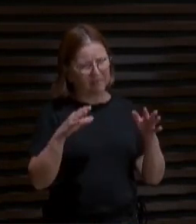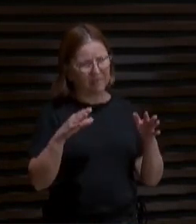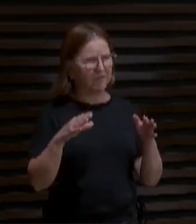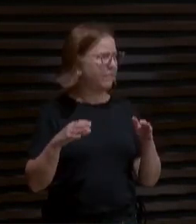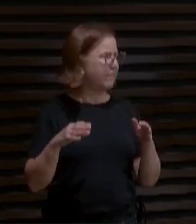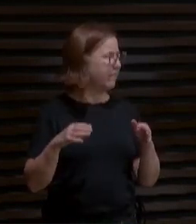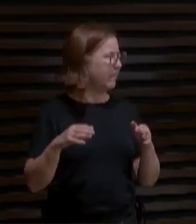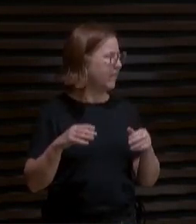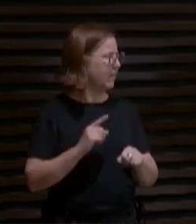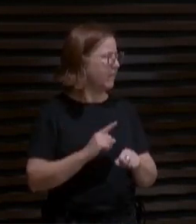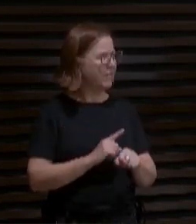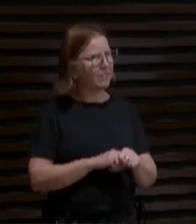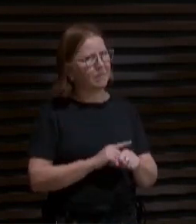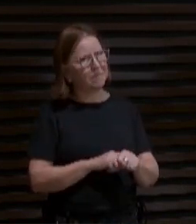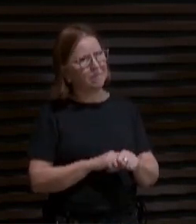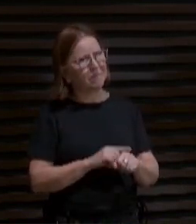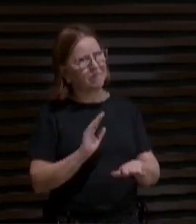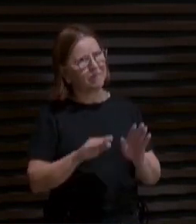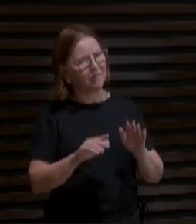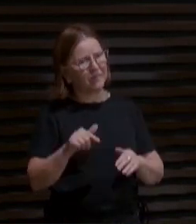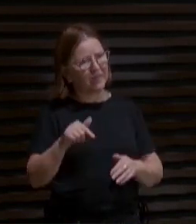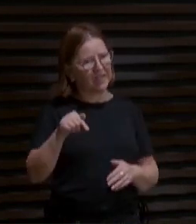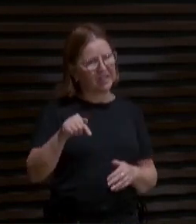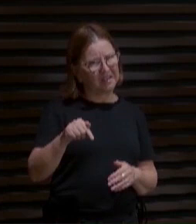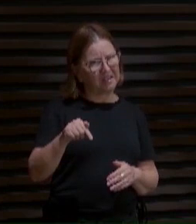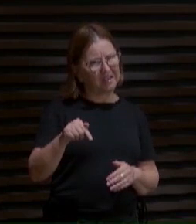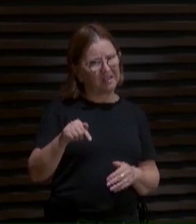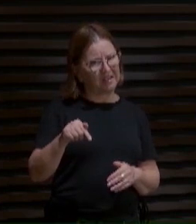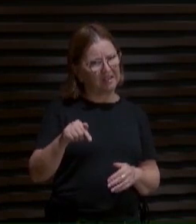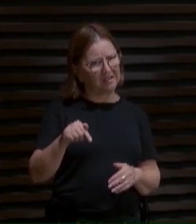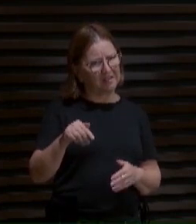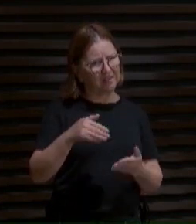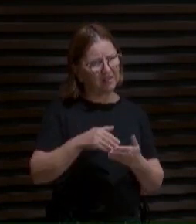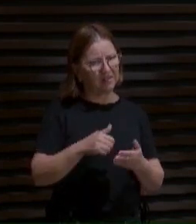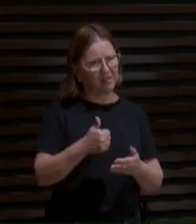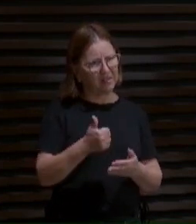aí de 7 a 10 mil anos.